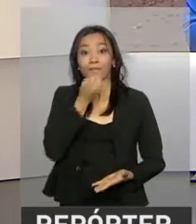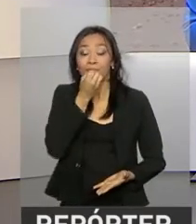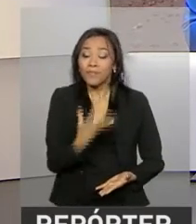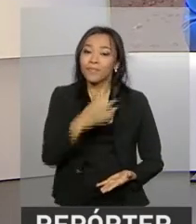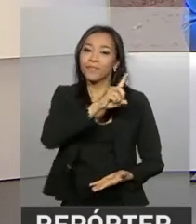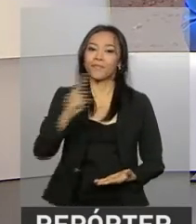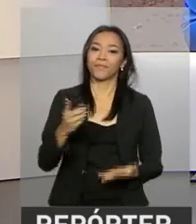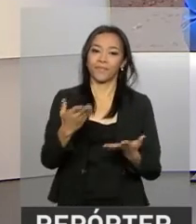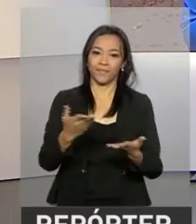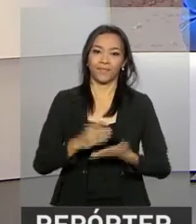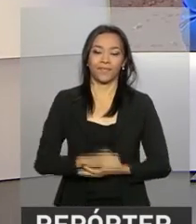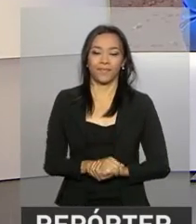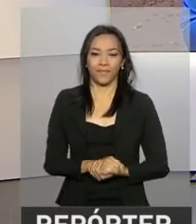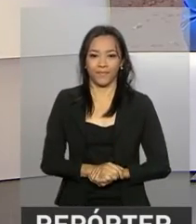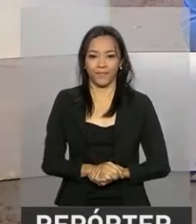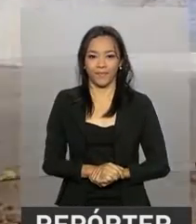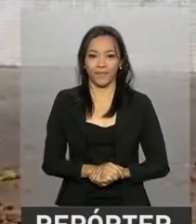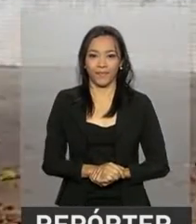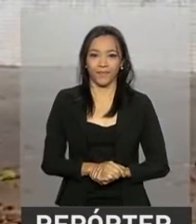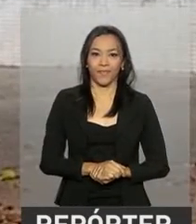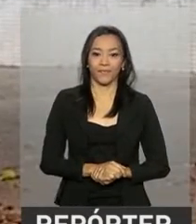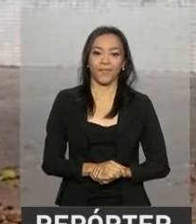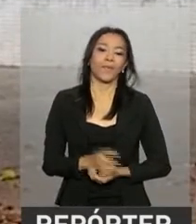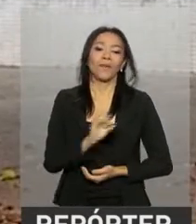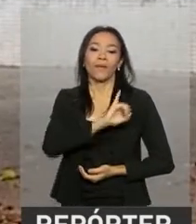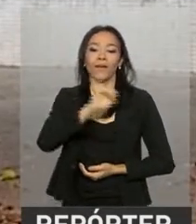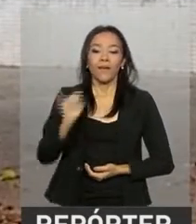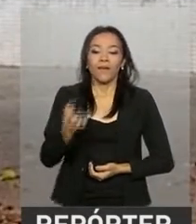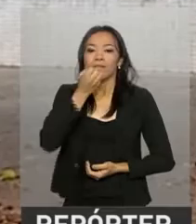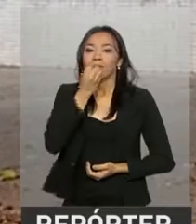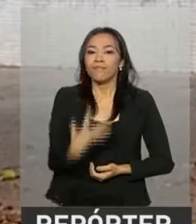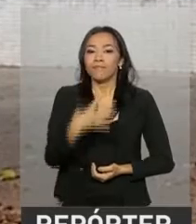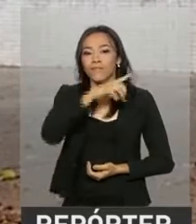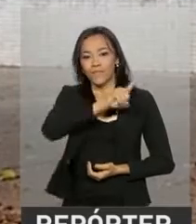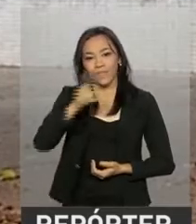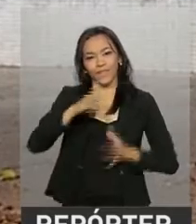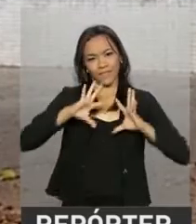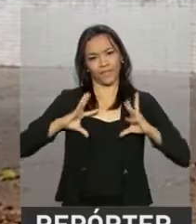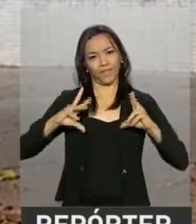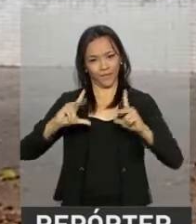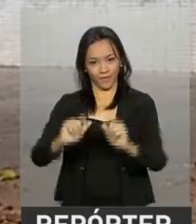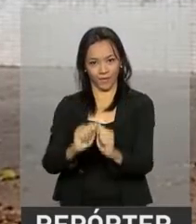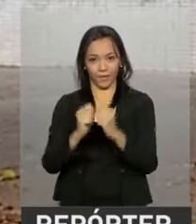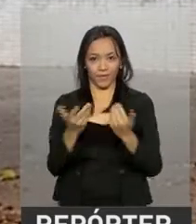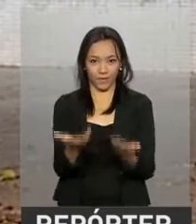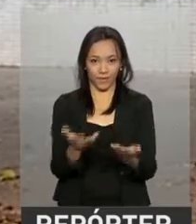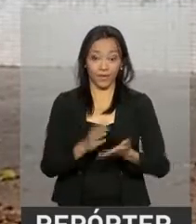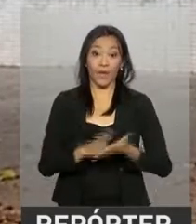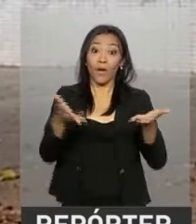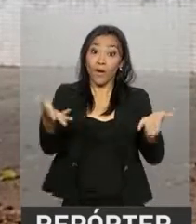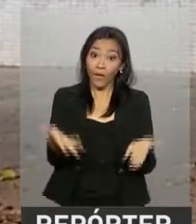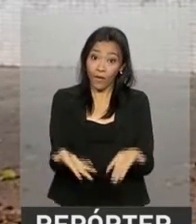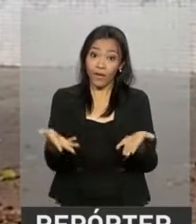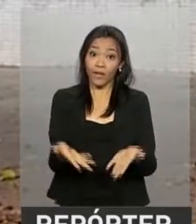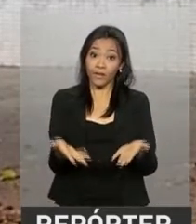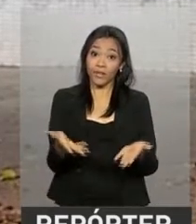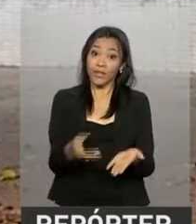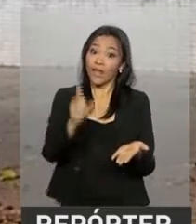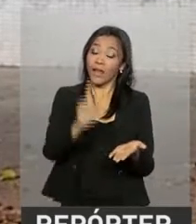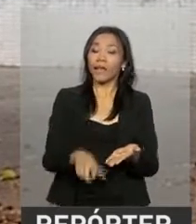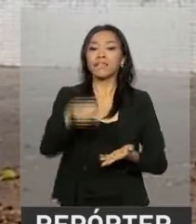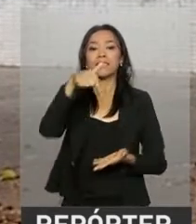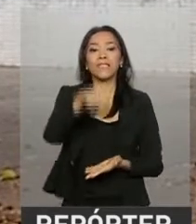Gabriela. Oi, José Luiz. Bom dia. Um bom dia a todos. Hoje são